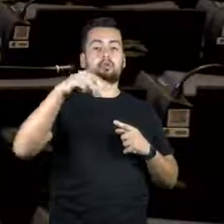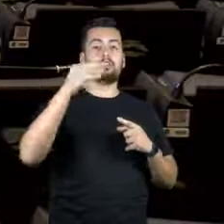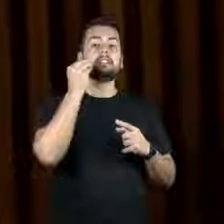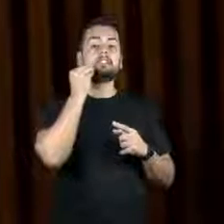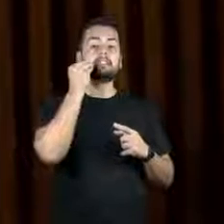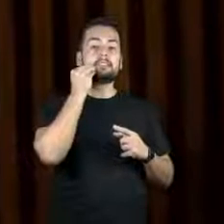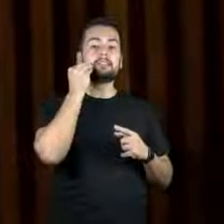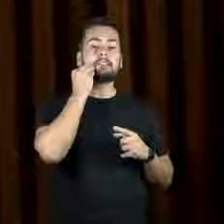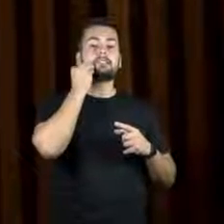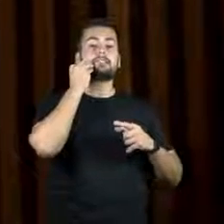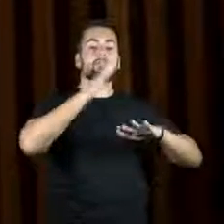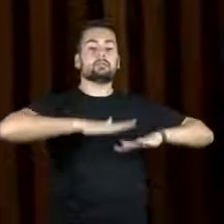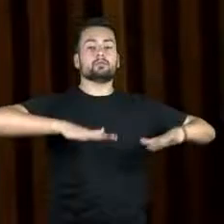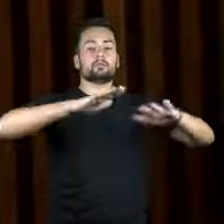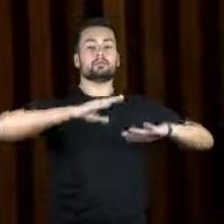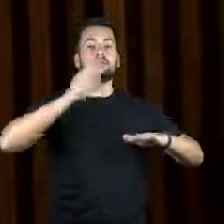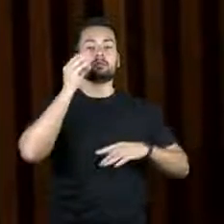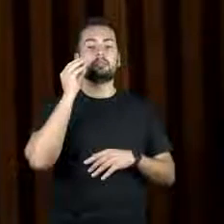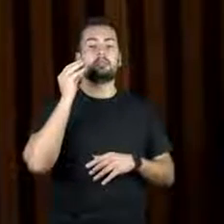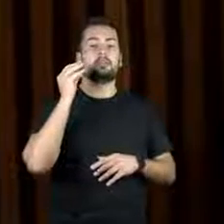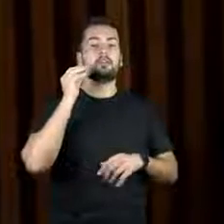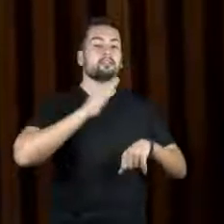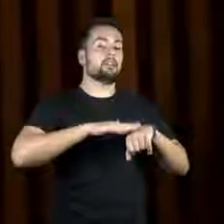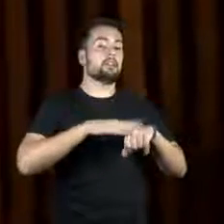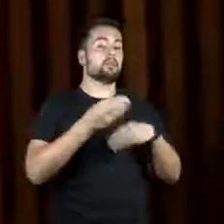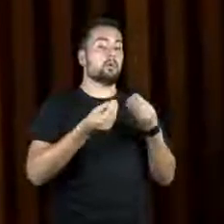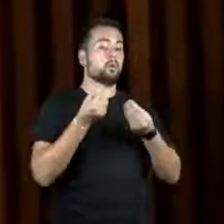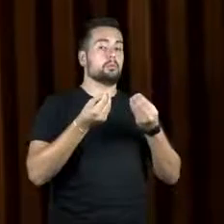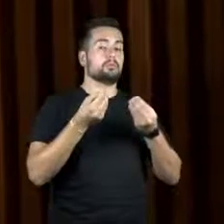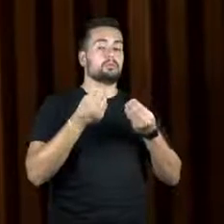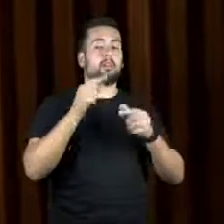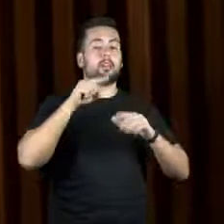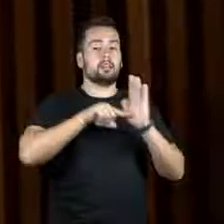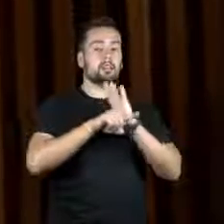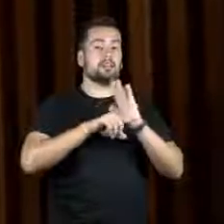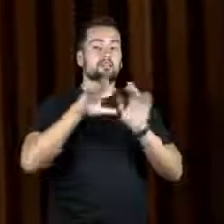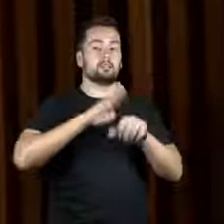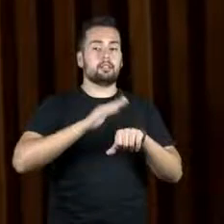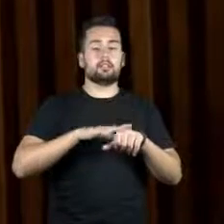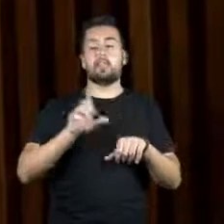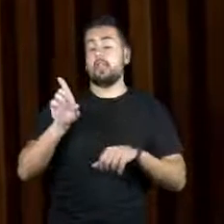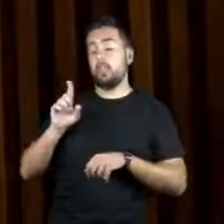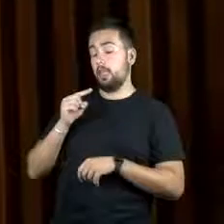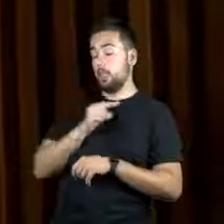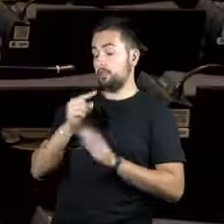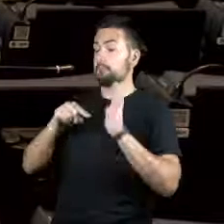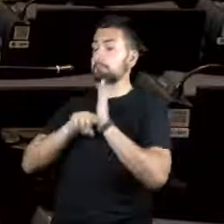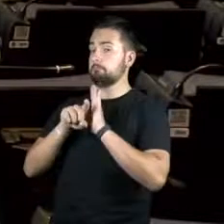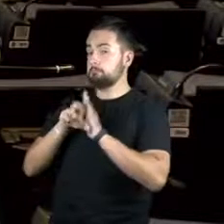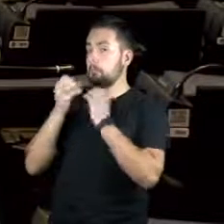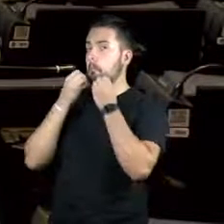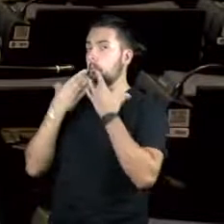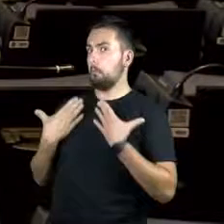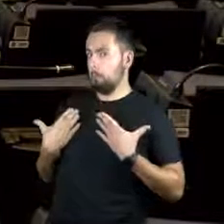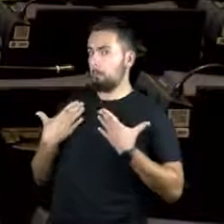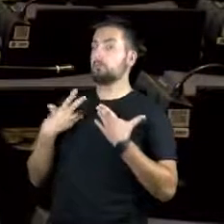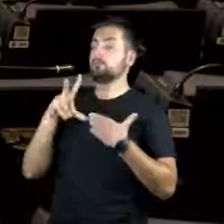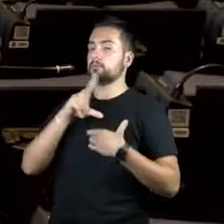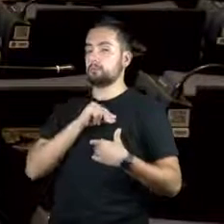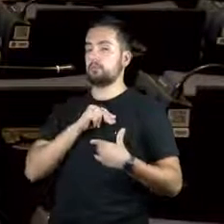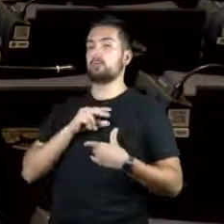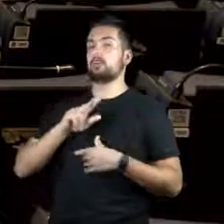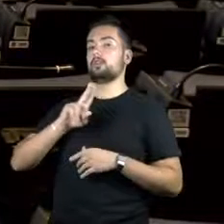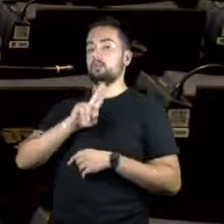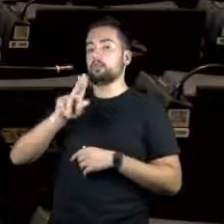ser realizados concomitante a esta análise? Show. Essa aqui é uma pergunta muito importante, tá? Rubens, se eu não me engano.